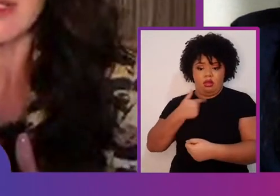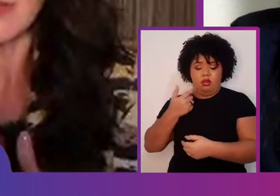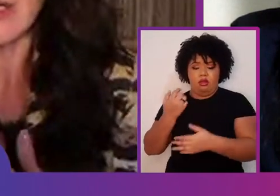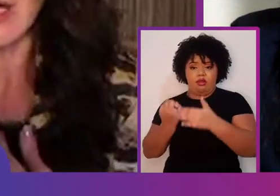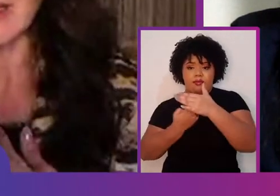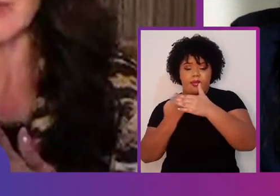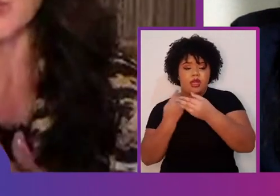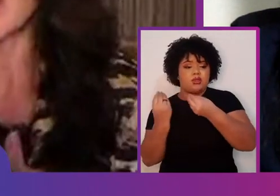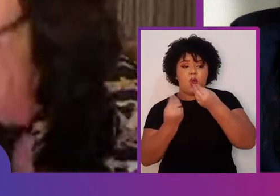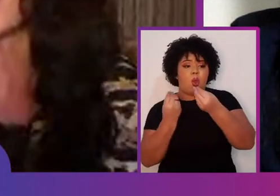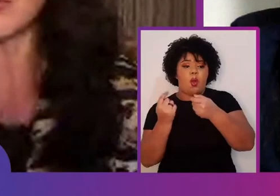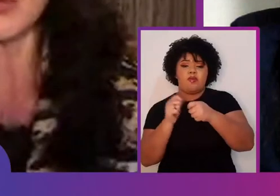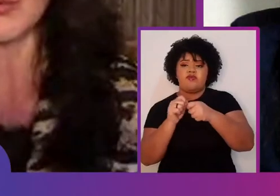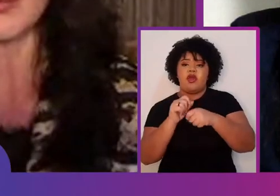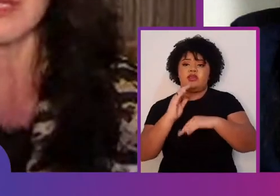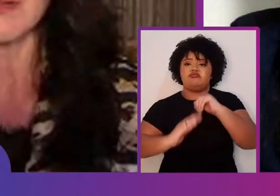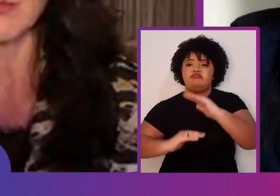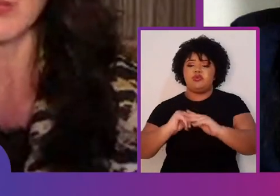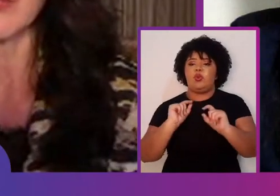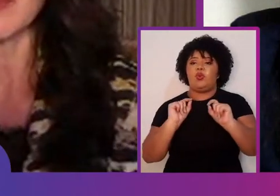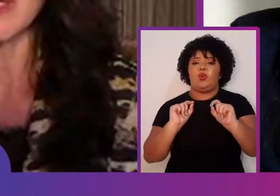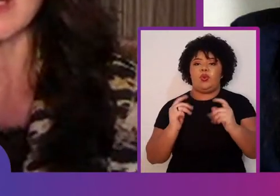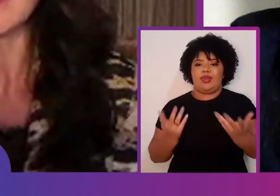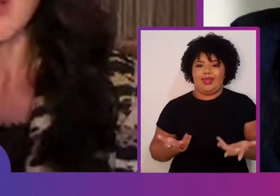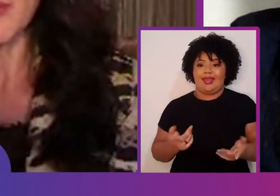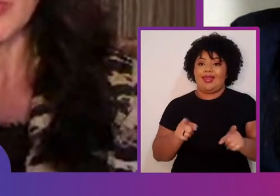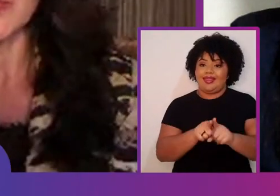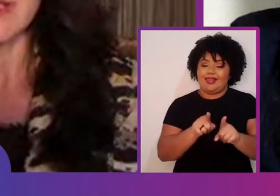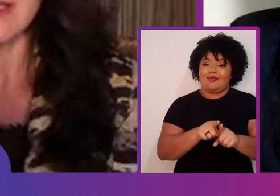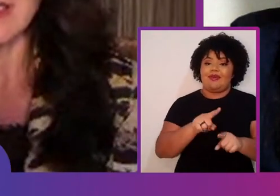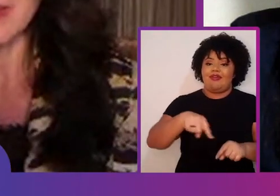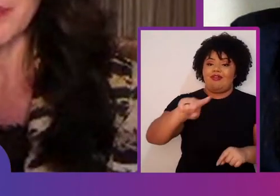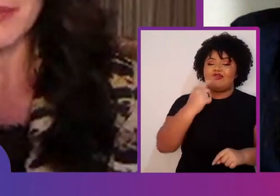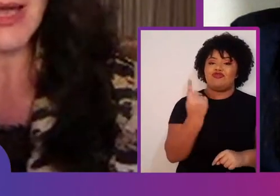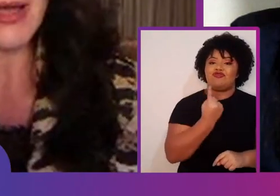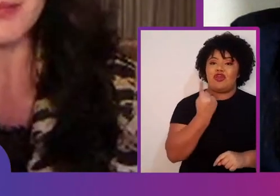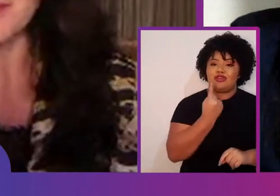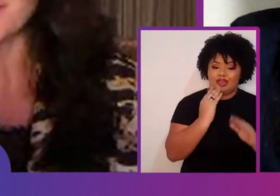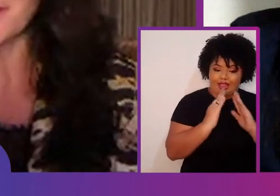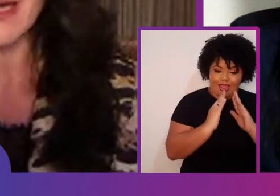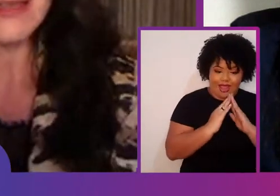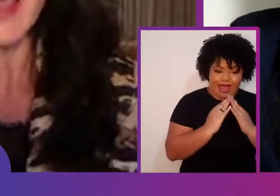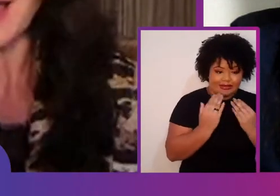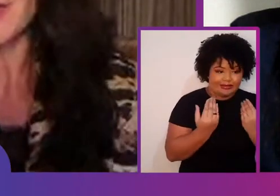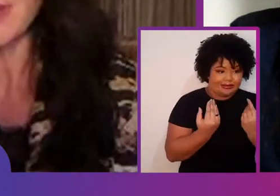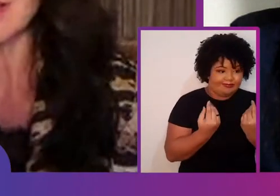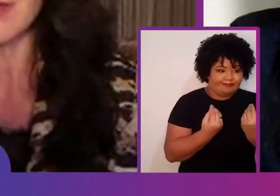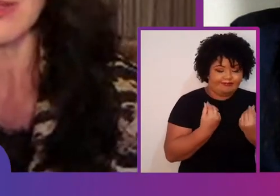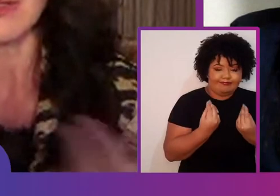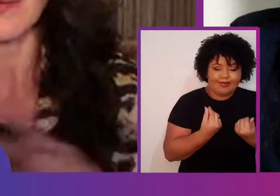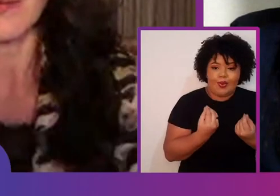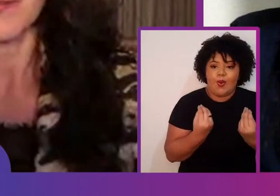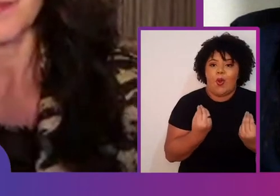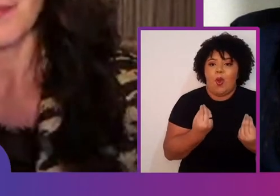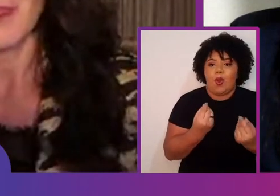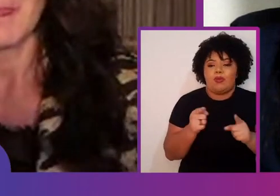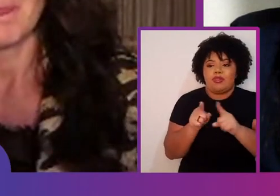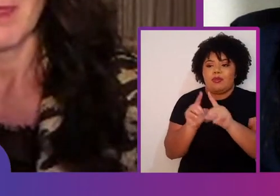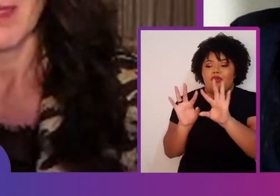que está sozinho em casa ou está vendo isso acontecer na sua família, pode fazer para lidar com essa